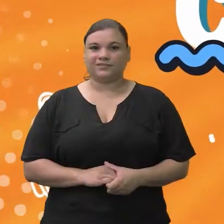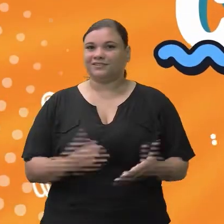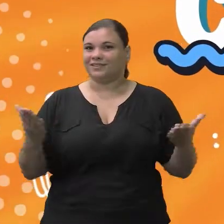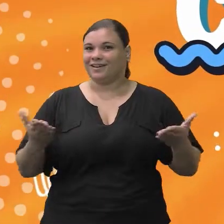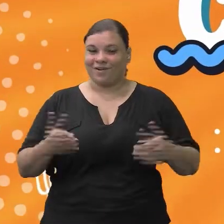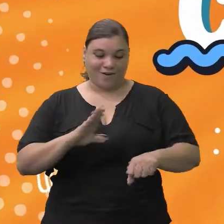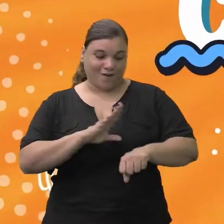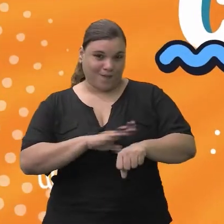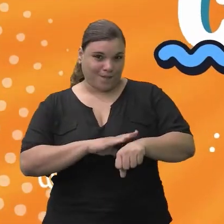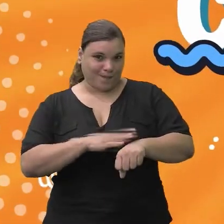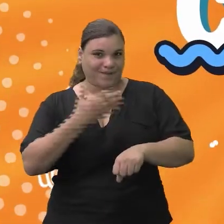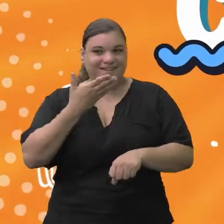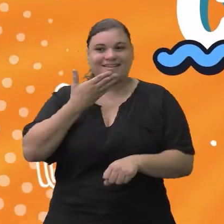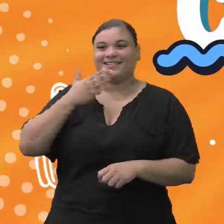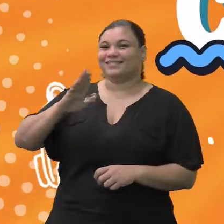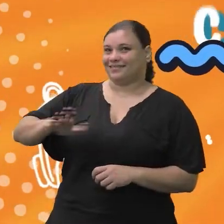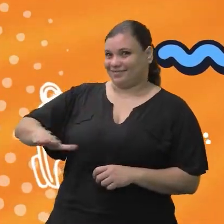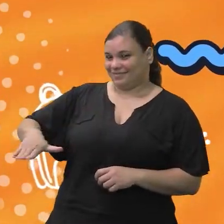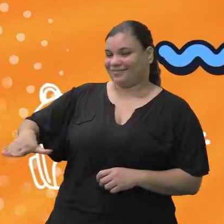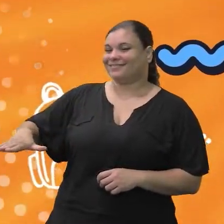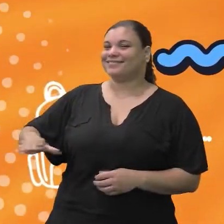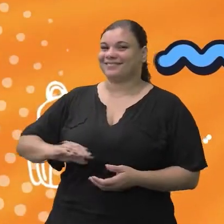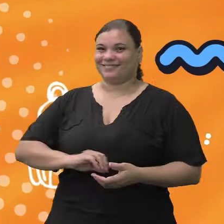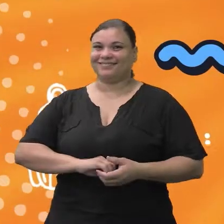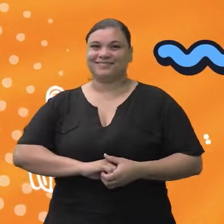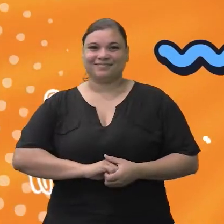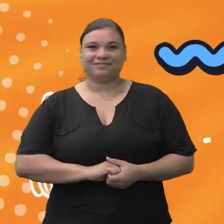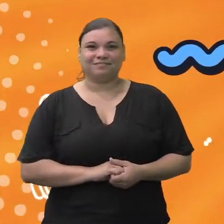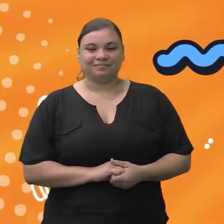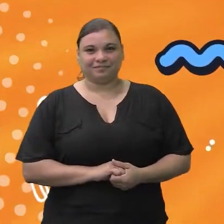Chegou a hora de ouvir a criançada!